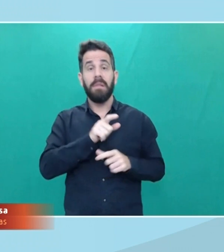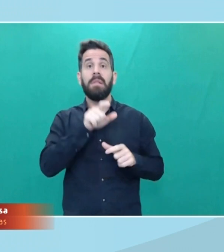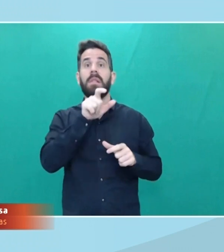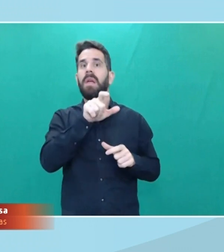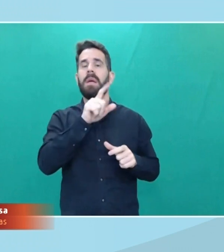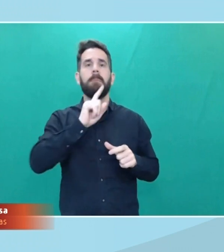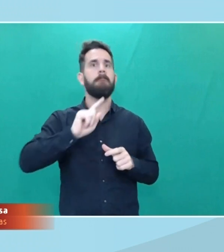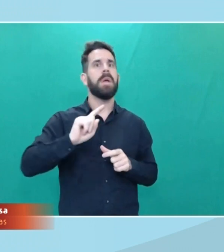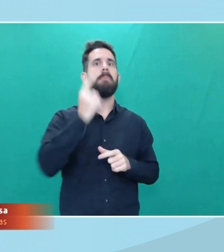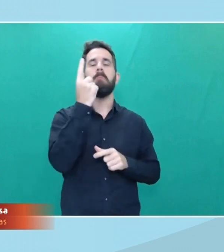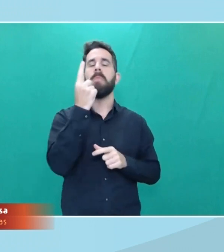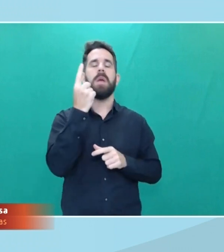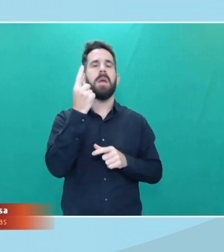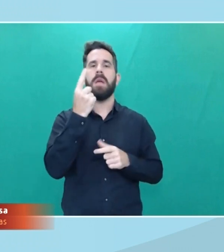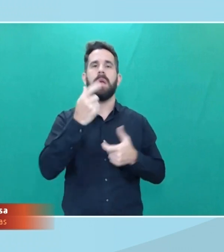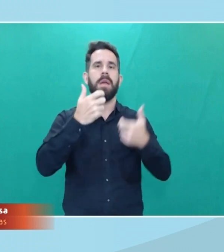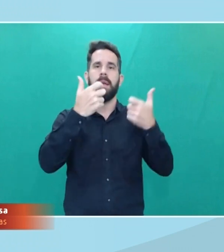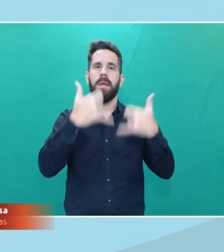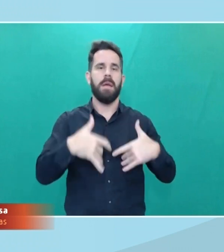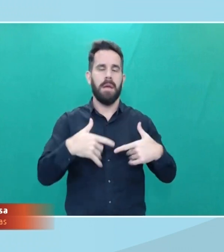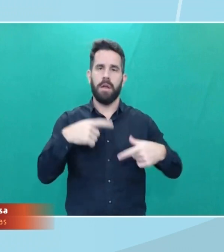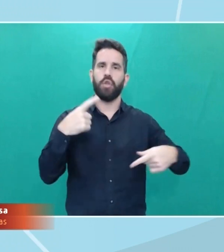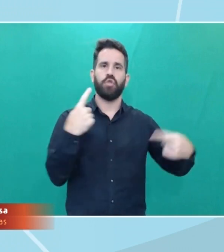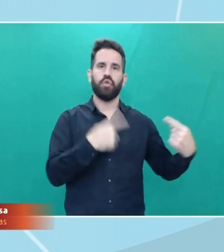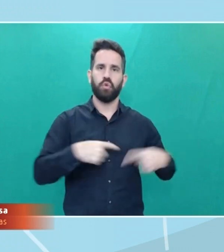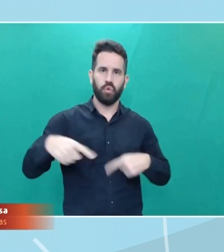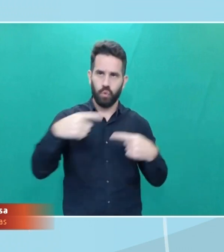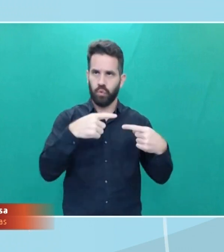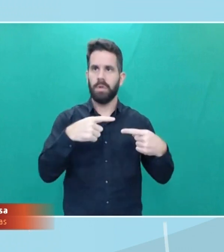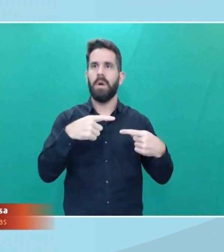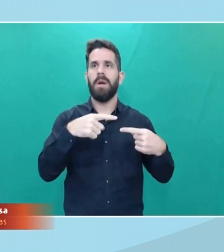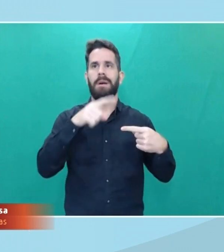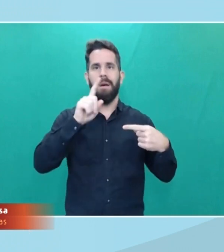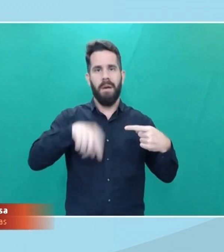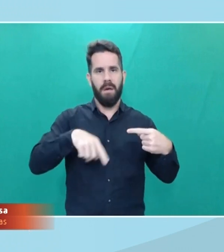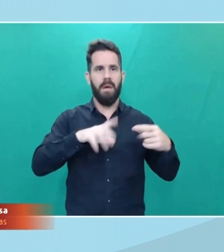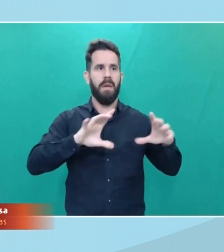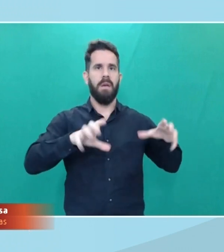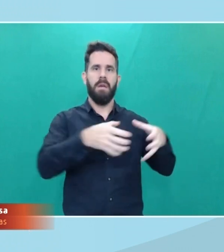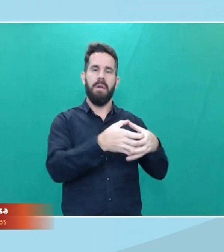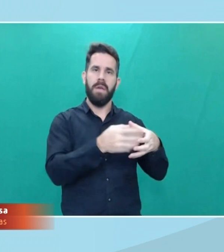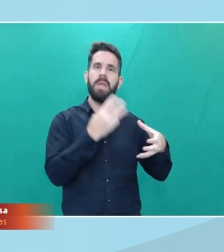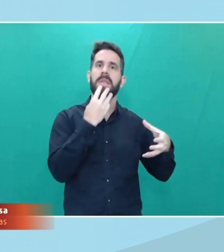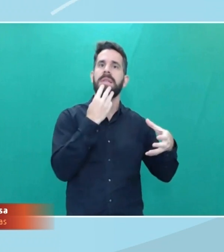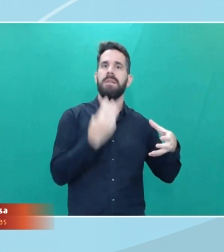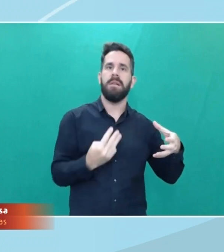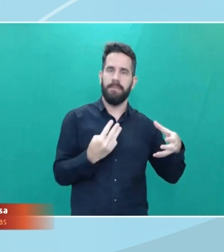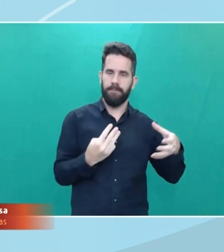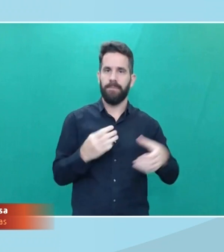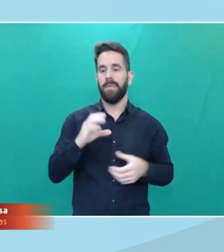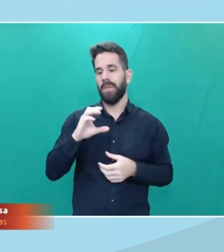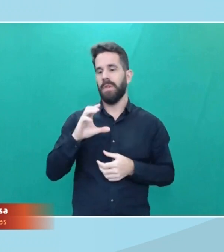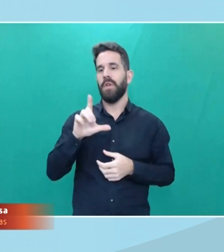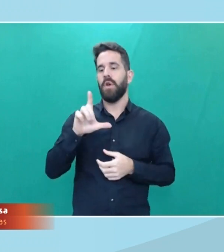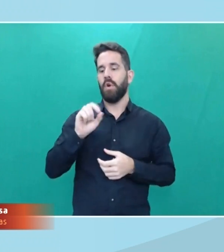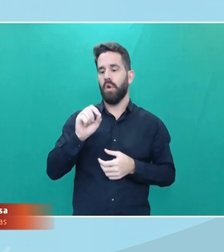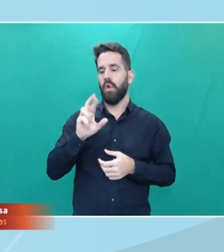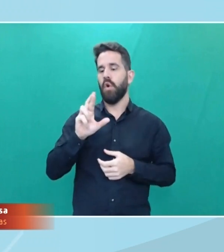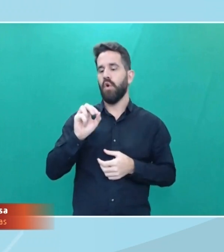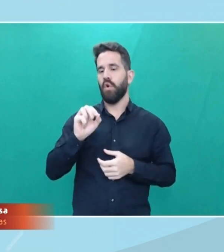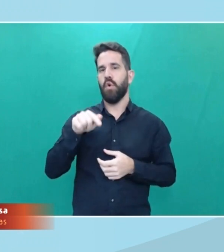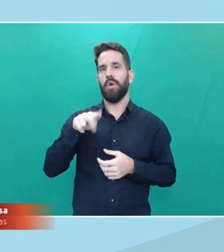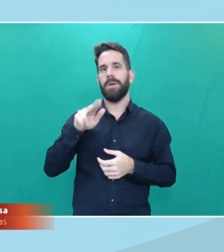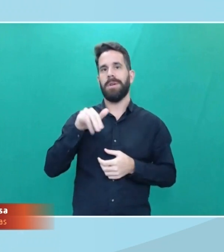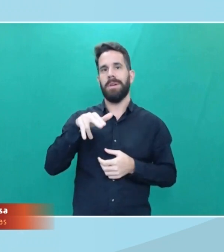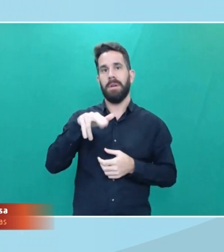né, na reserva de Yanomami. A cloroquina se esgotou nos distritos sanitários indígenas no final do